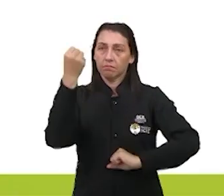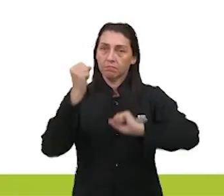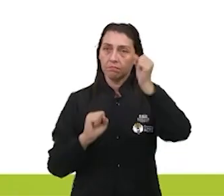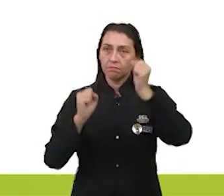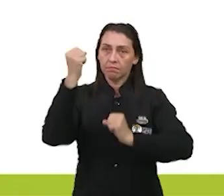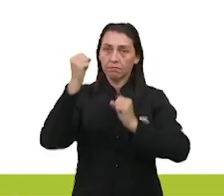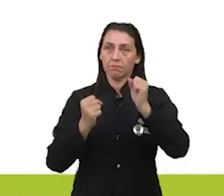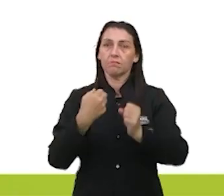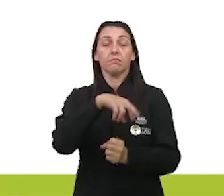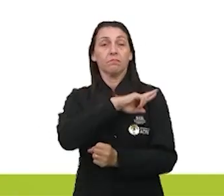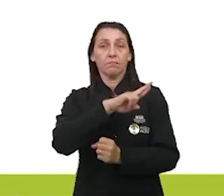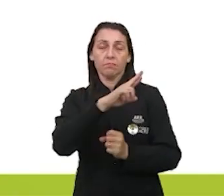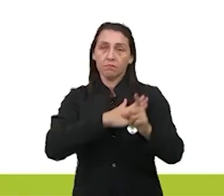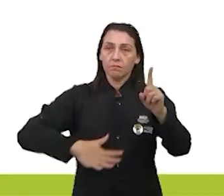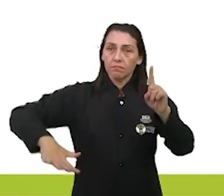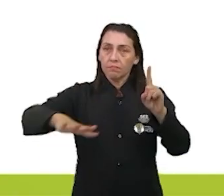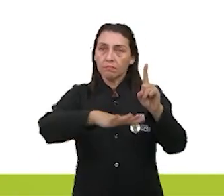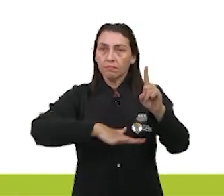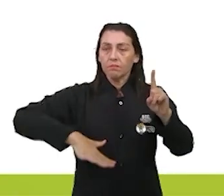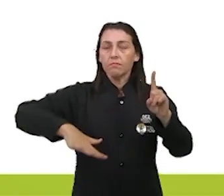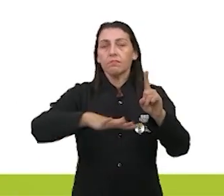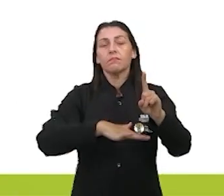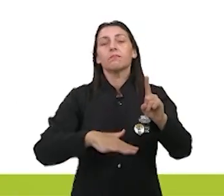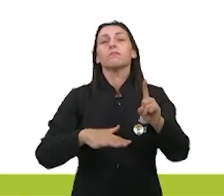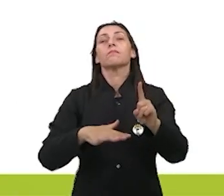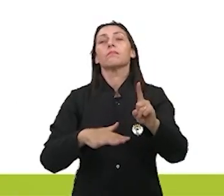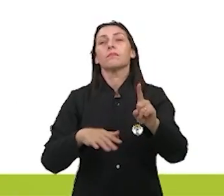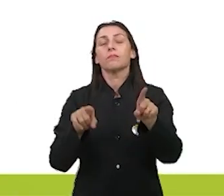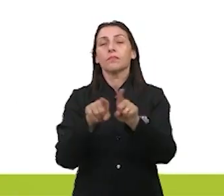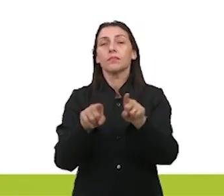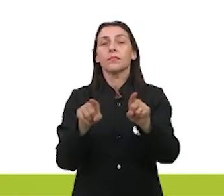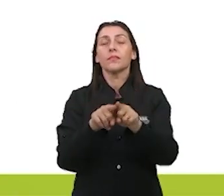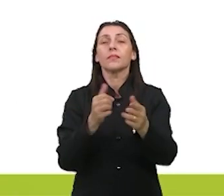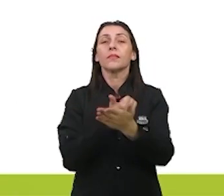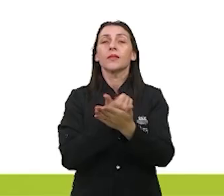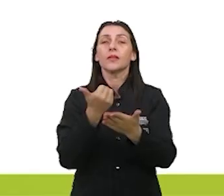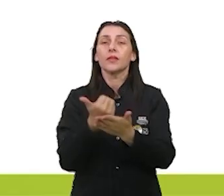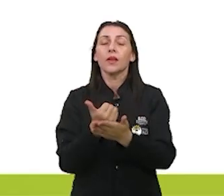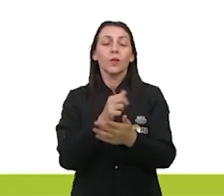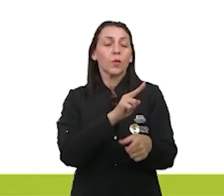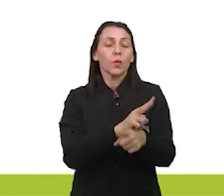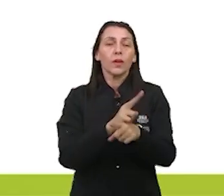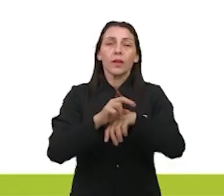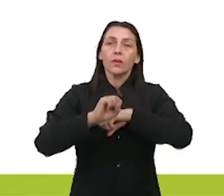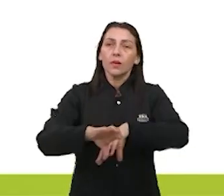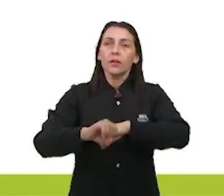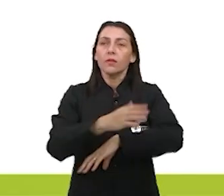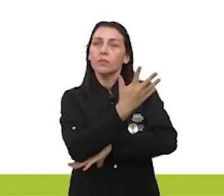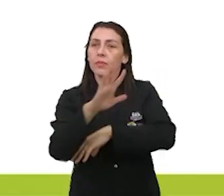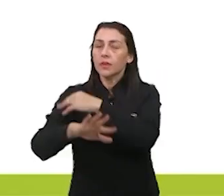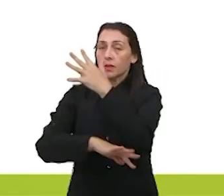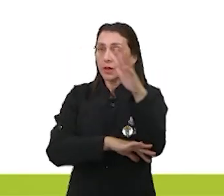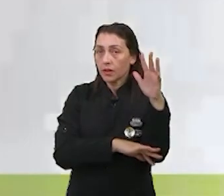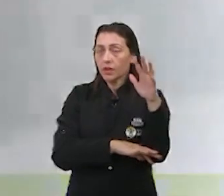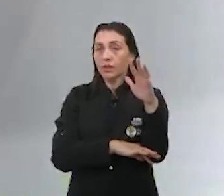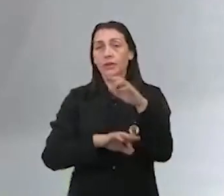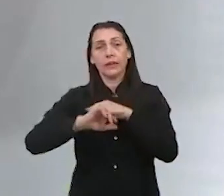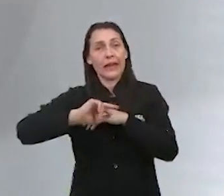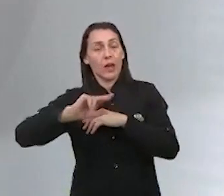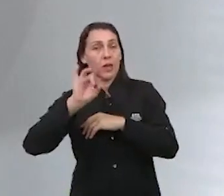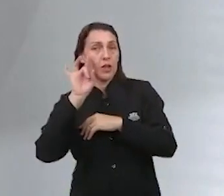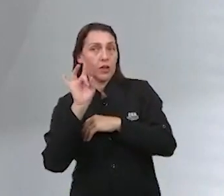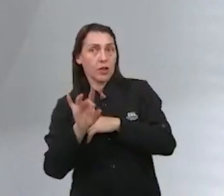tá? Responsabilidade social, engajar-se em ações de conservação e educação ambiental. Então não é